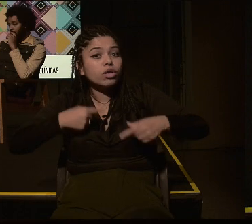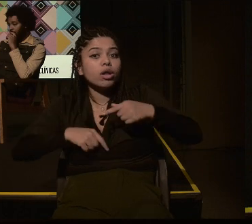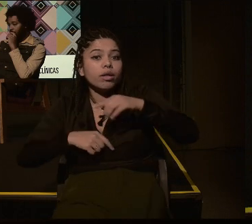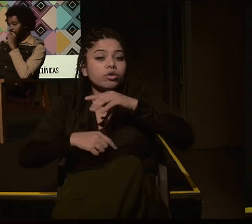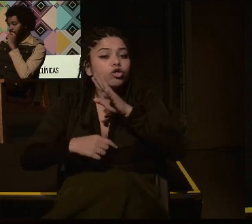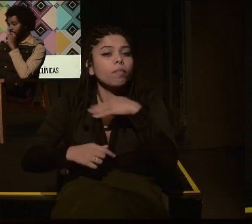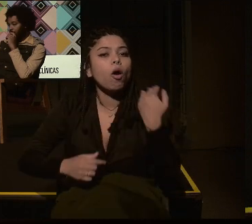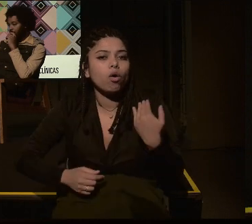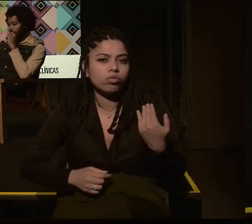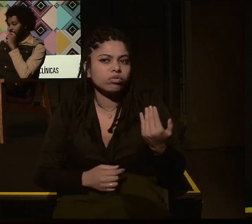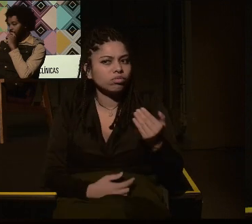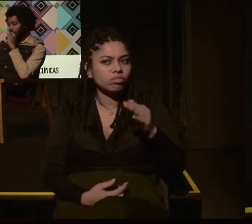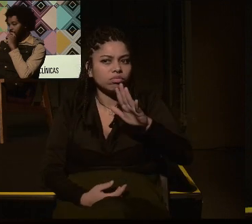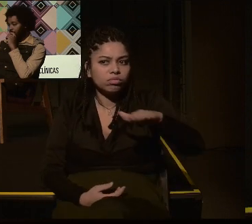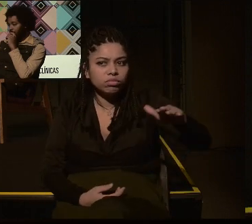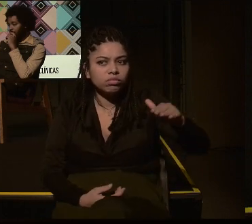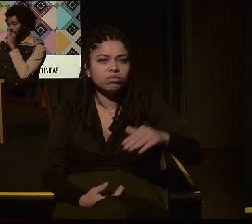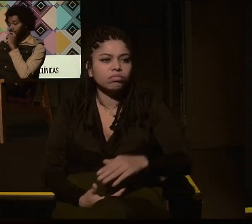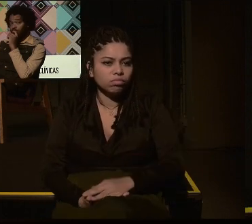crianças.